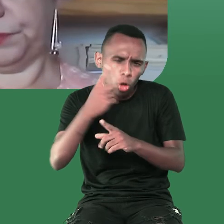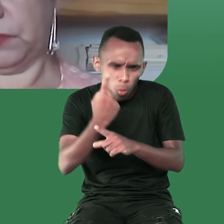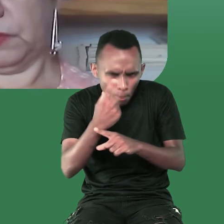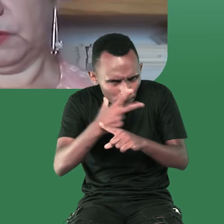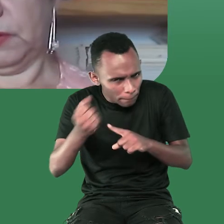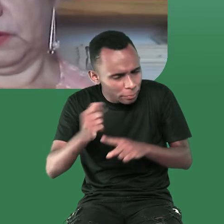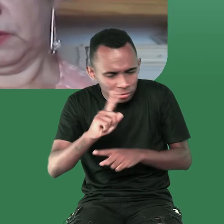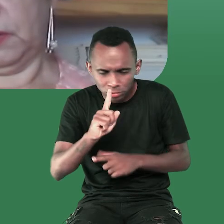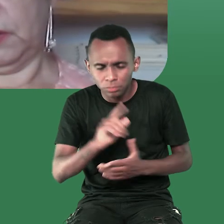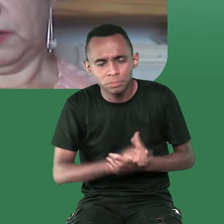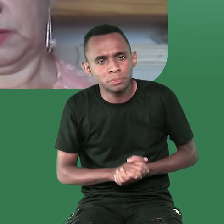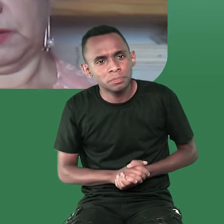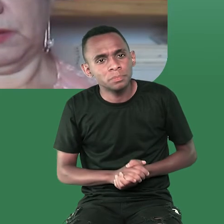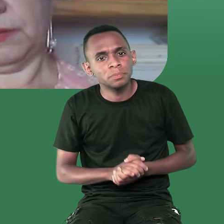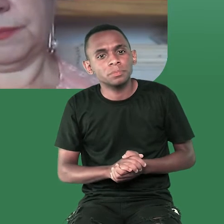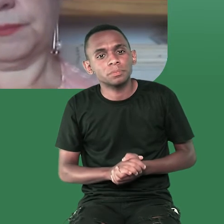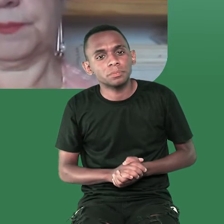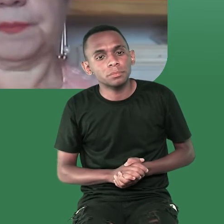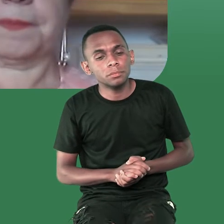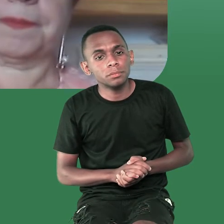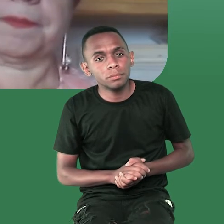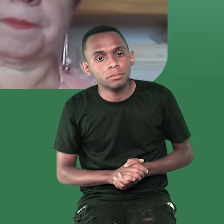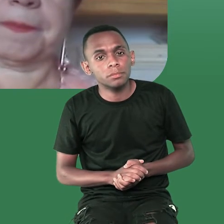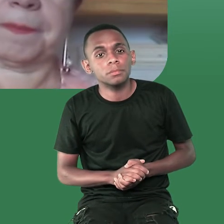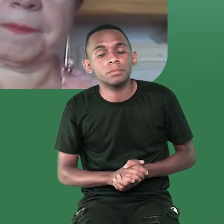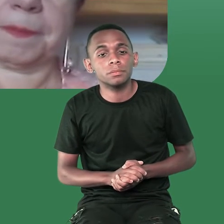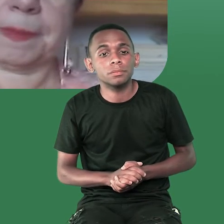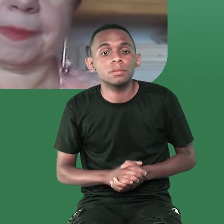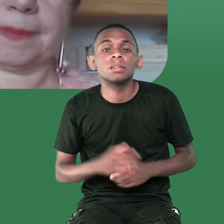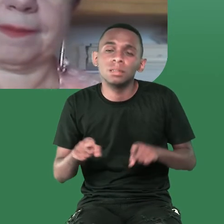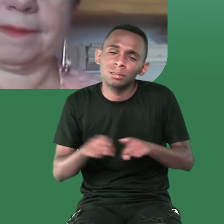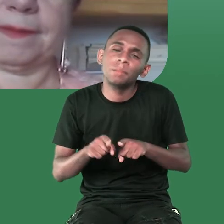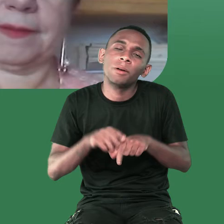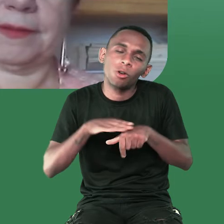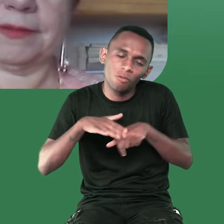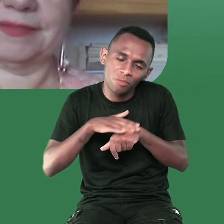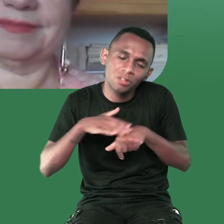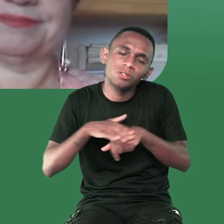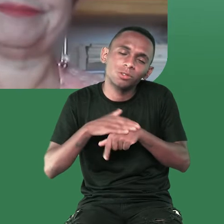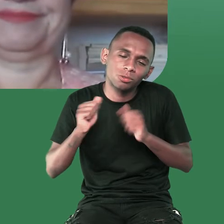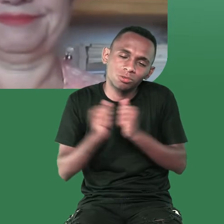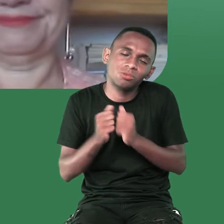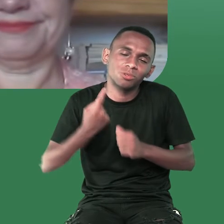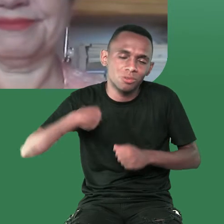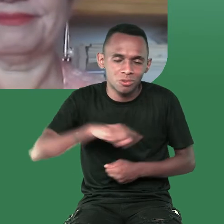prêmio. Ele chegou a conversar com a gente no Sempre um Papo.